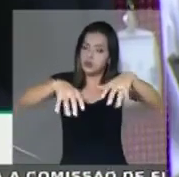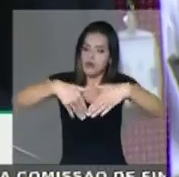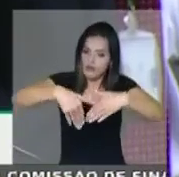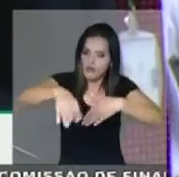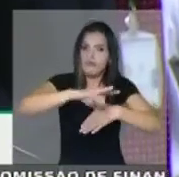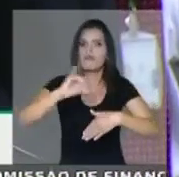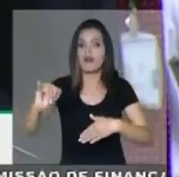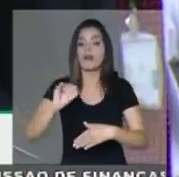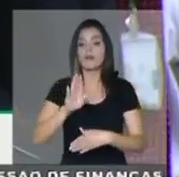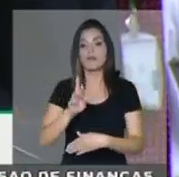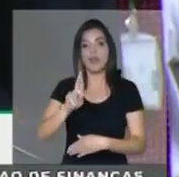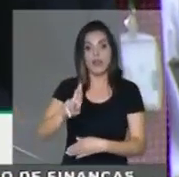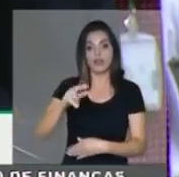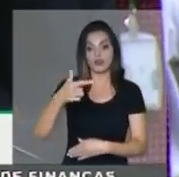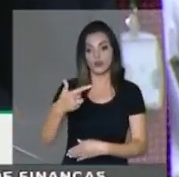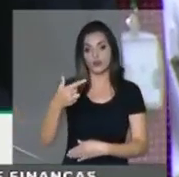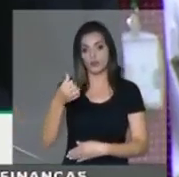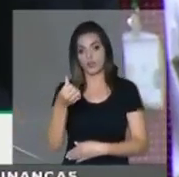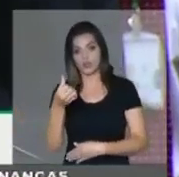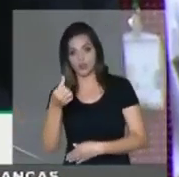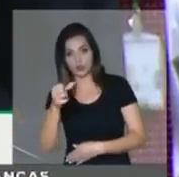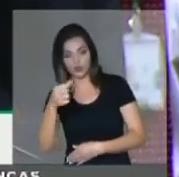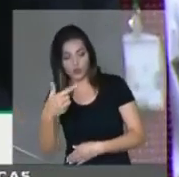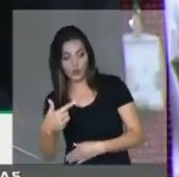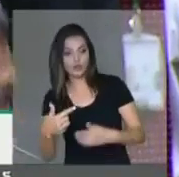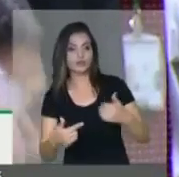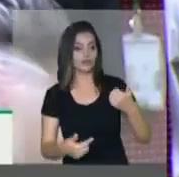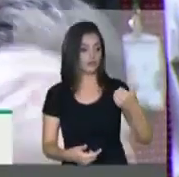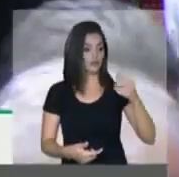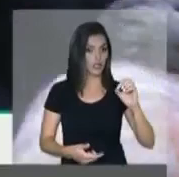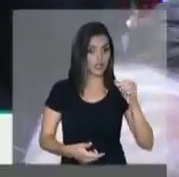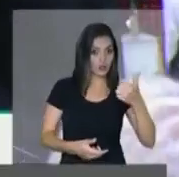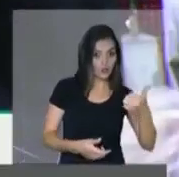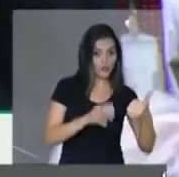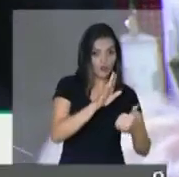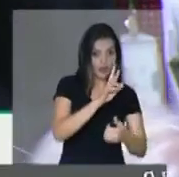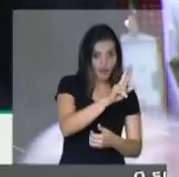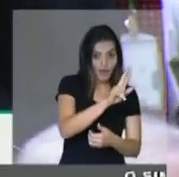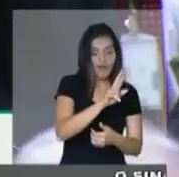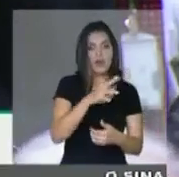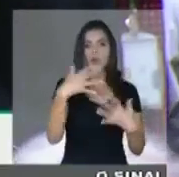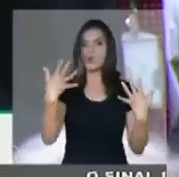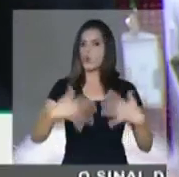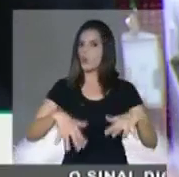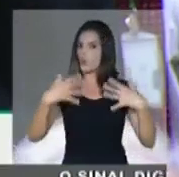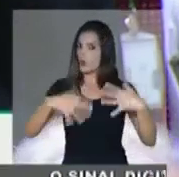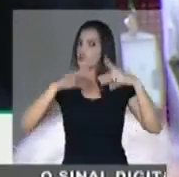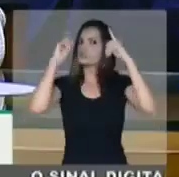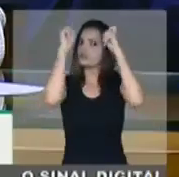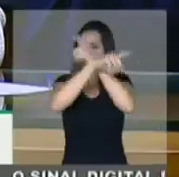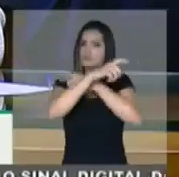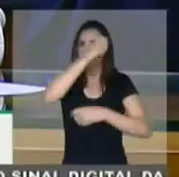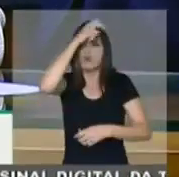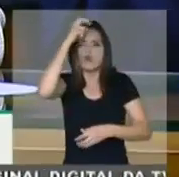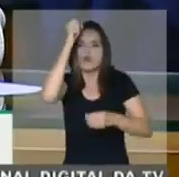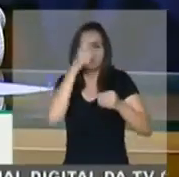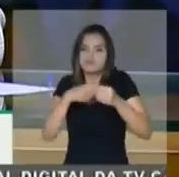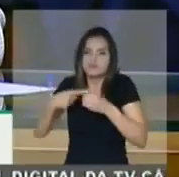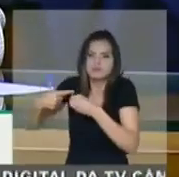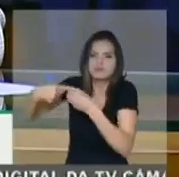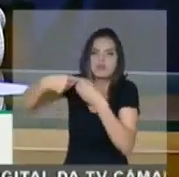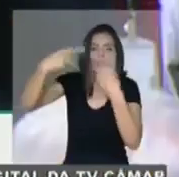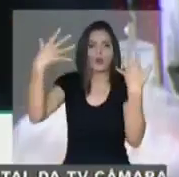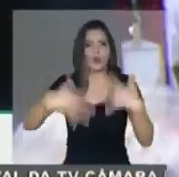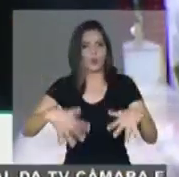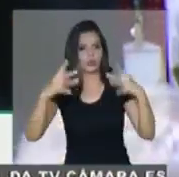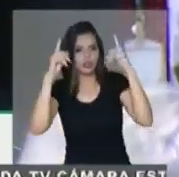a situação da BR-262, da BR-101 e de vários municípios continua bastante dramática. É